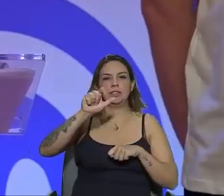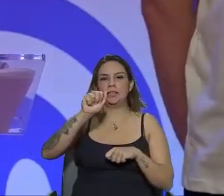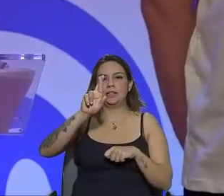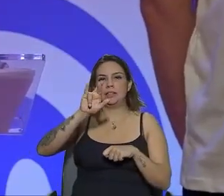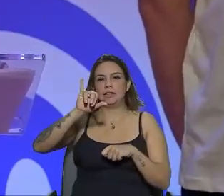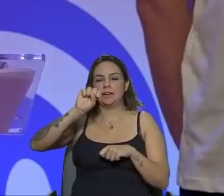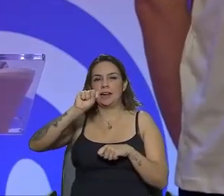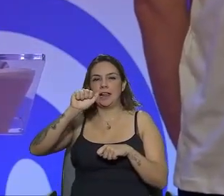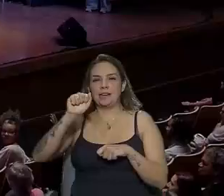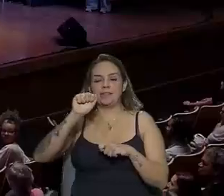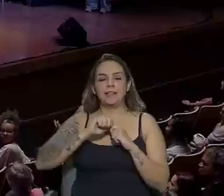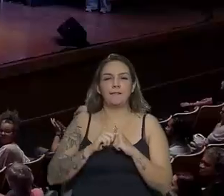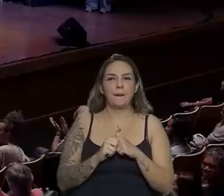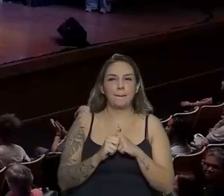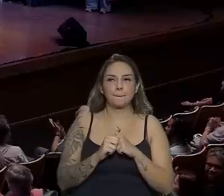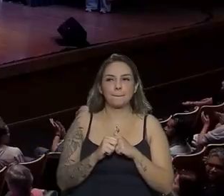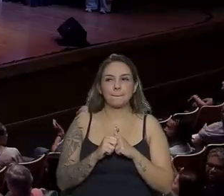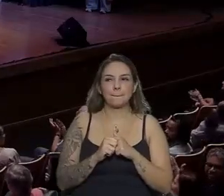Larissa Martins Borges.